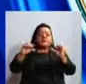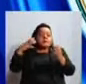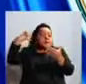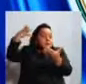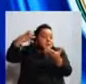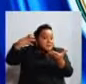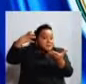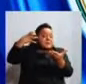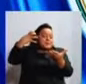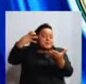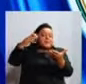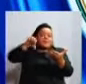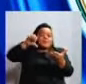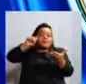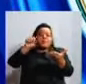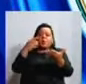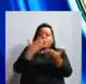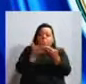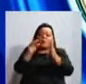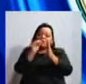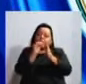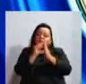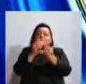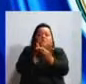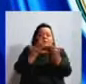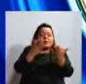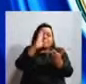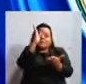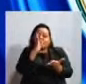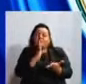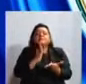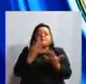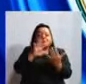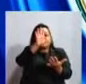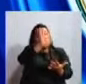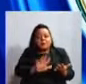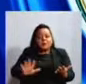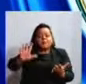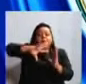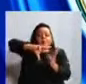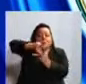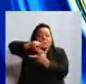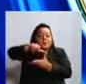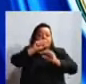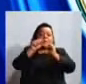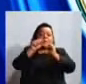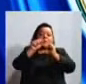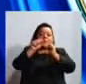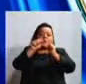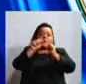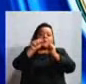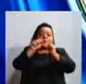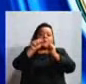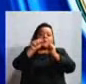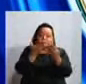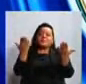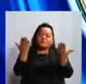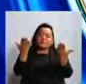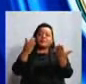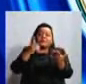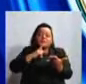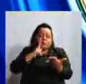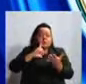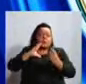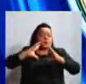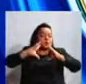e também para todo o Brasil e para o mundo, pela internet, no canal SIC TV, no YouTube. O debate é